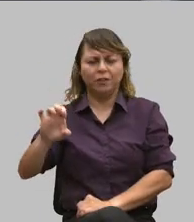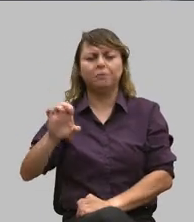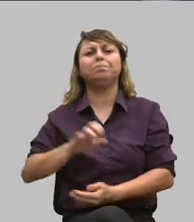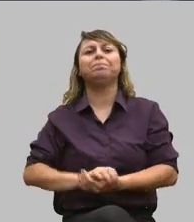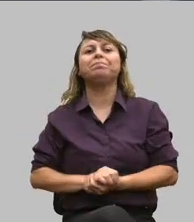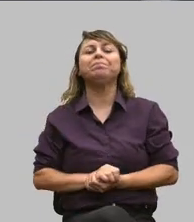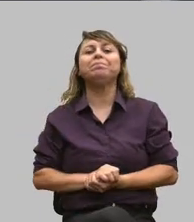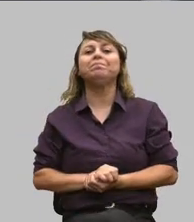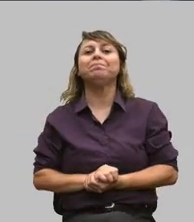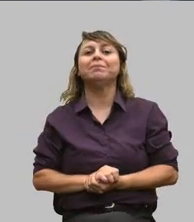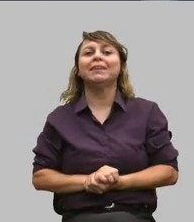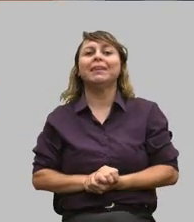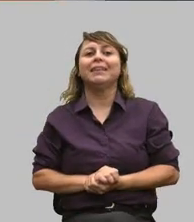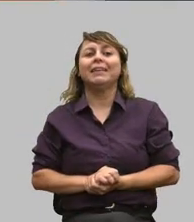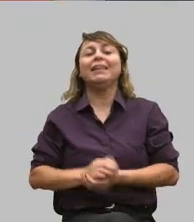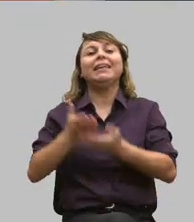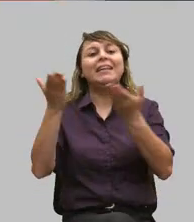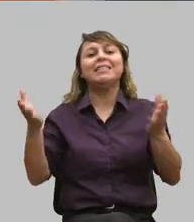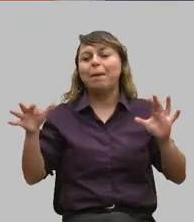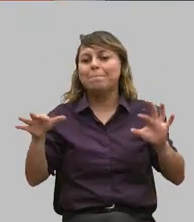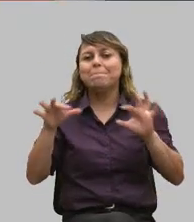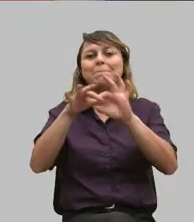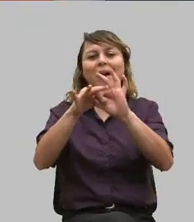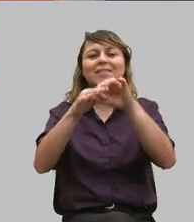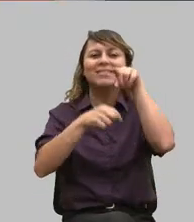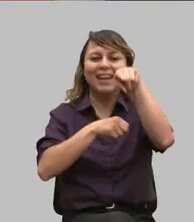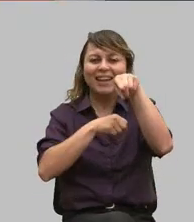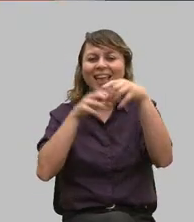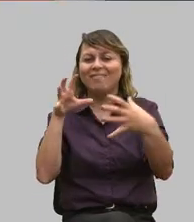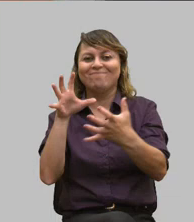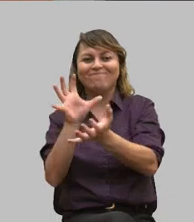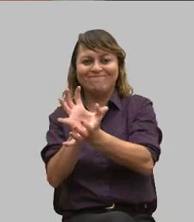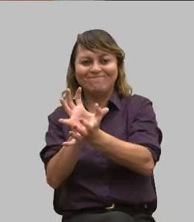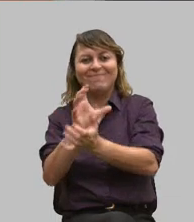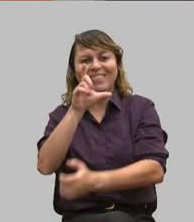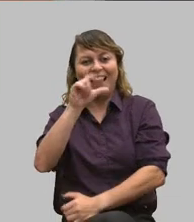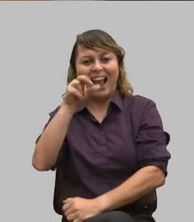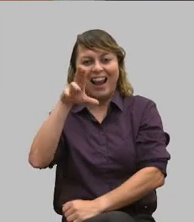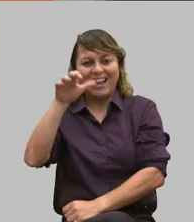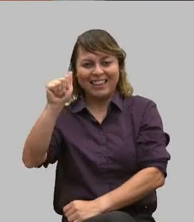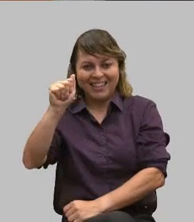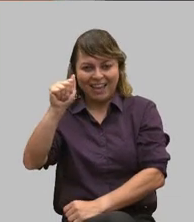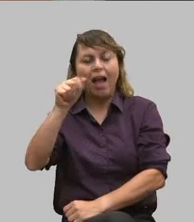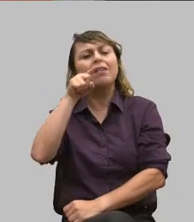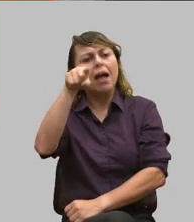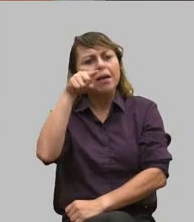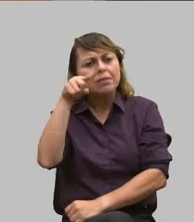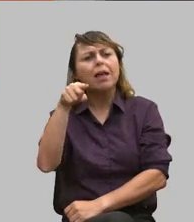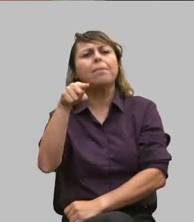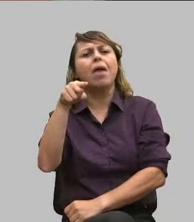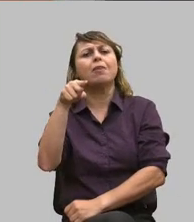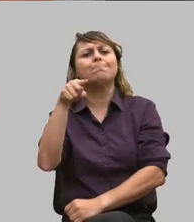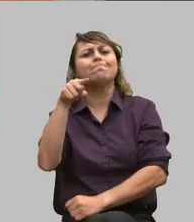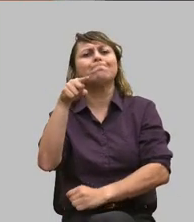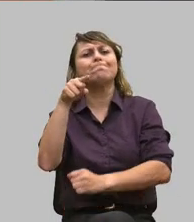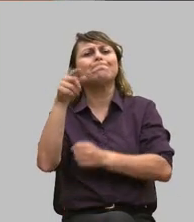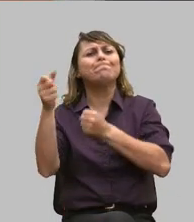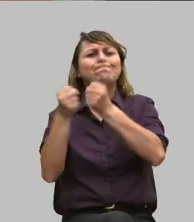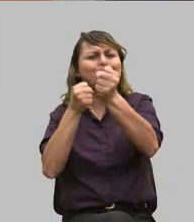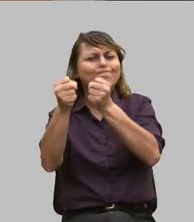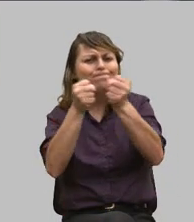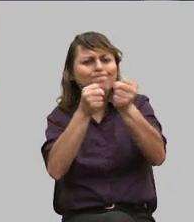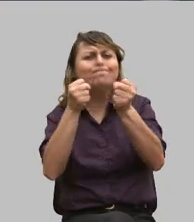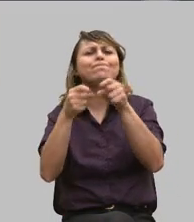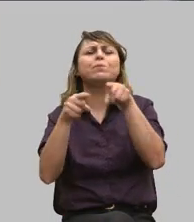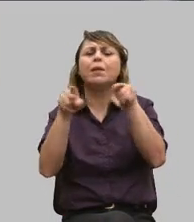e e essa parceria da Clínica também pra gente fazer essa triagem né junto